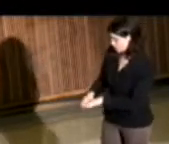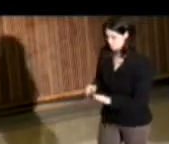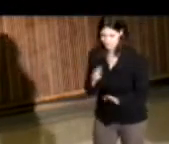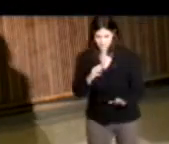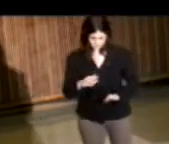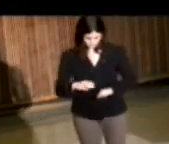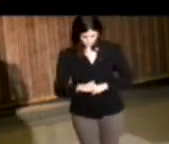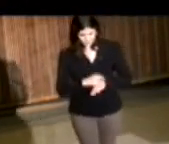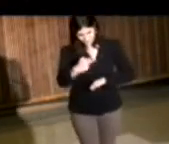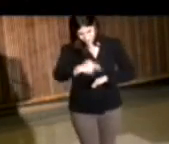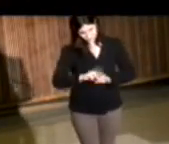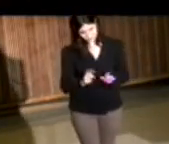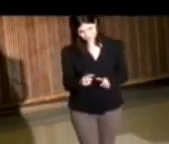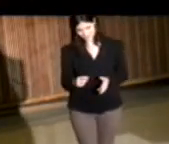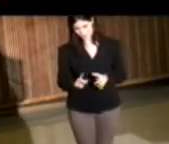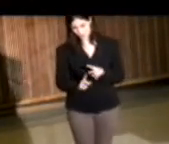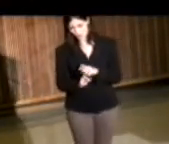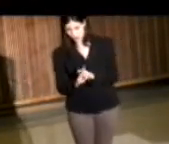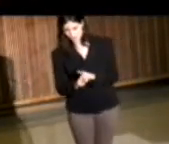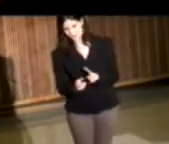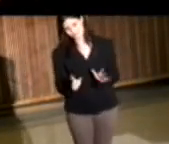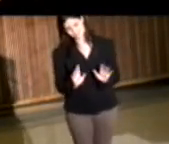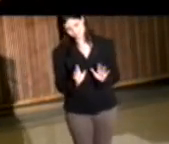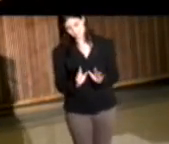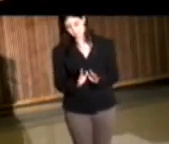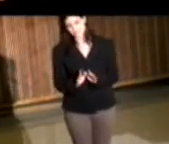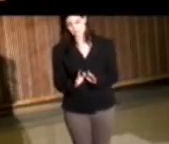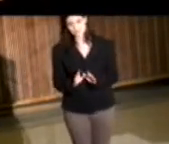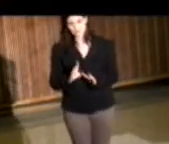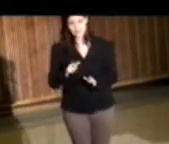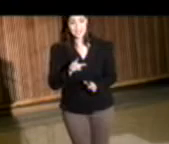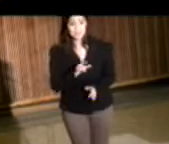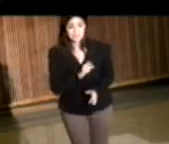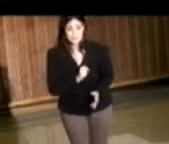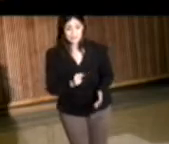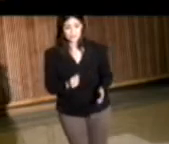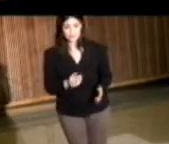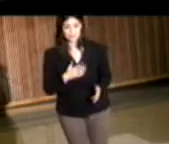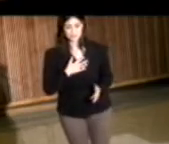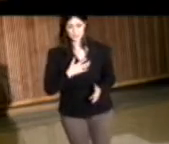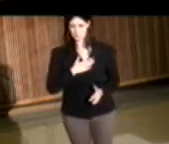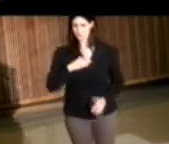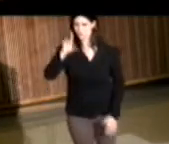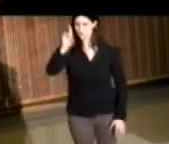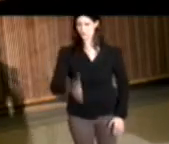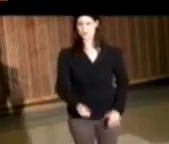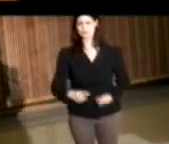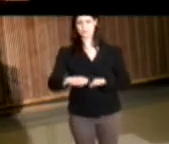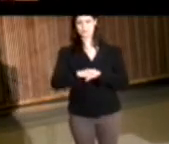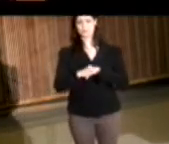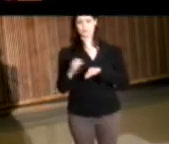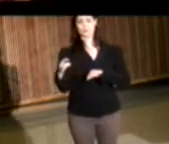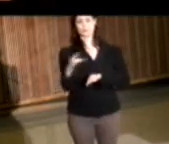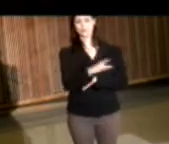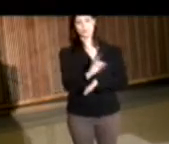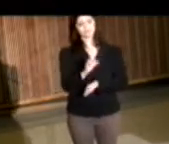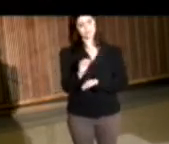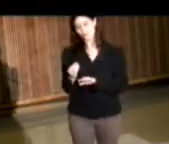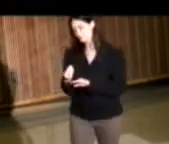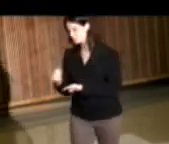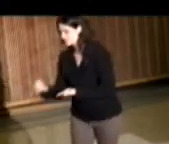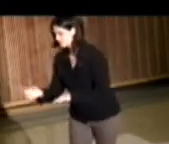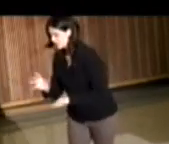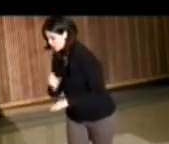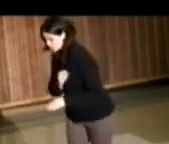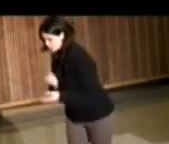Queridos, tem preço para amar. Não é barato amar. Tem uma frase